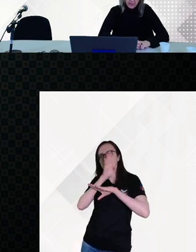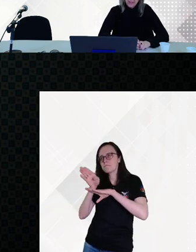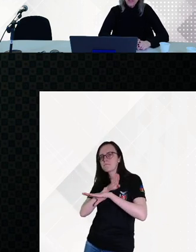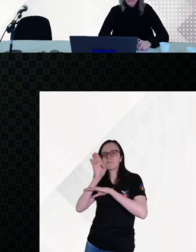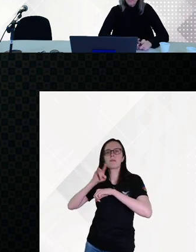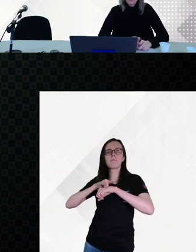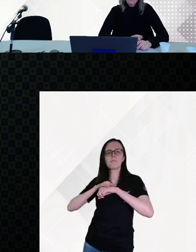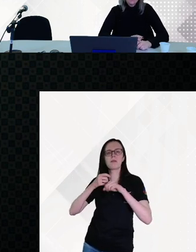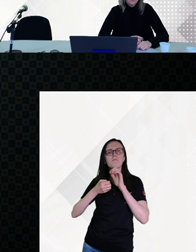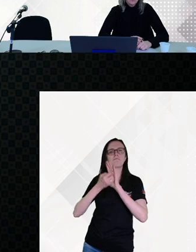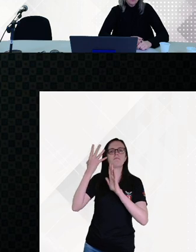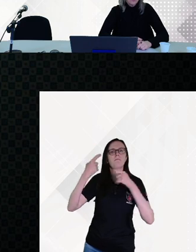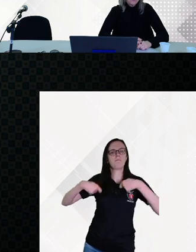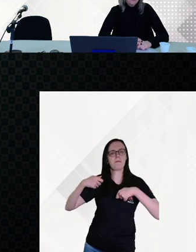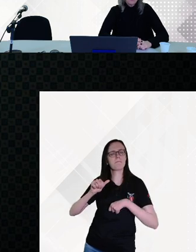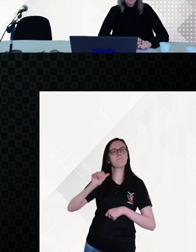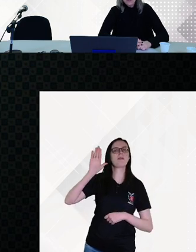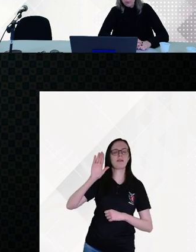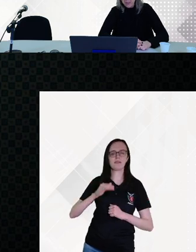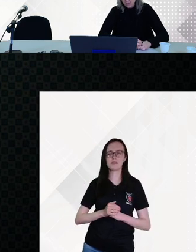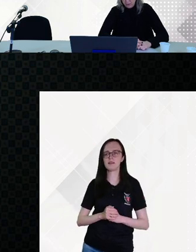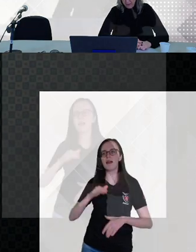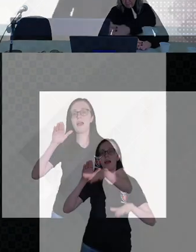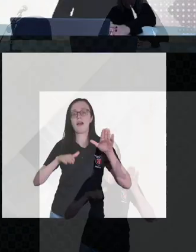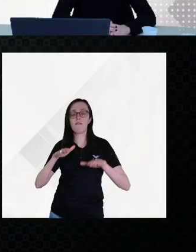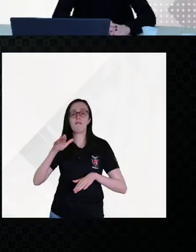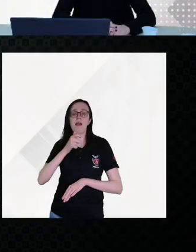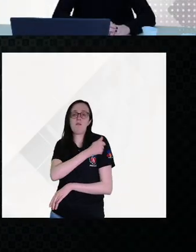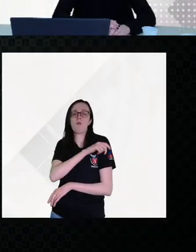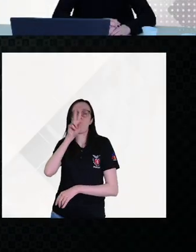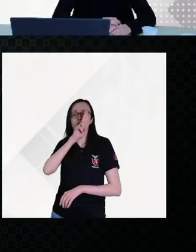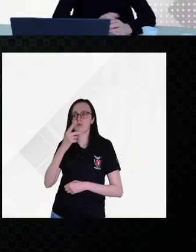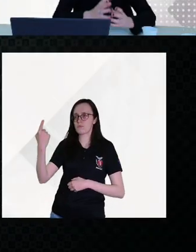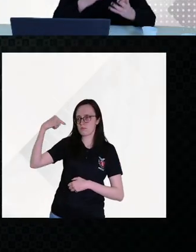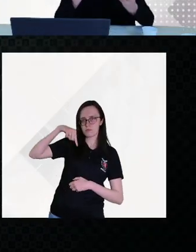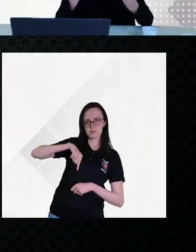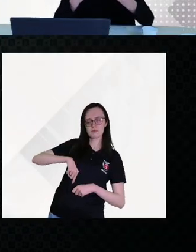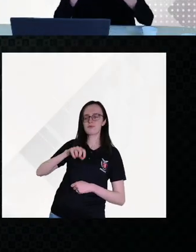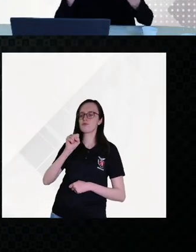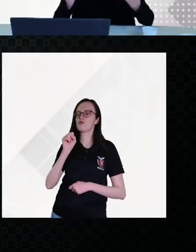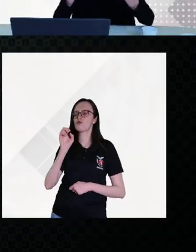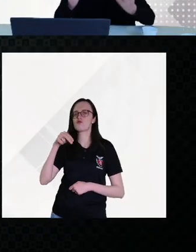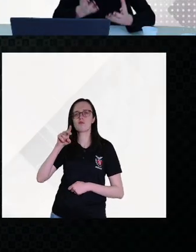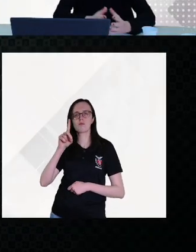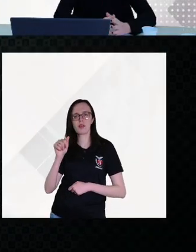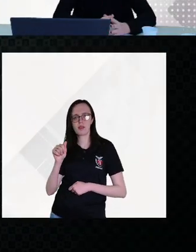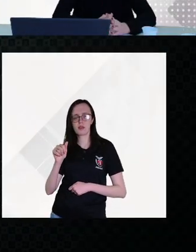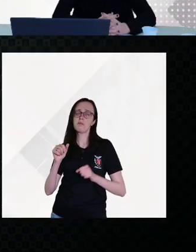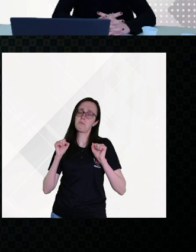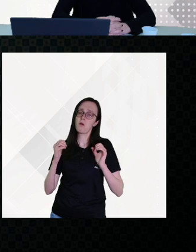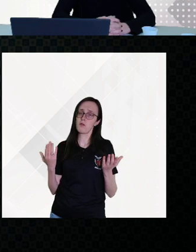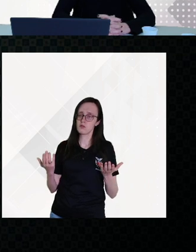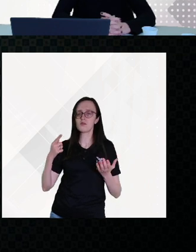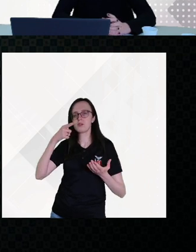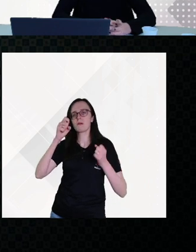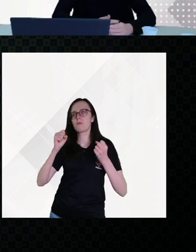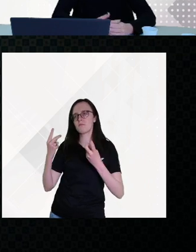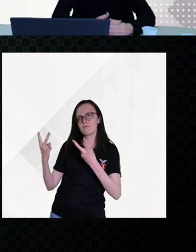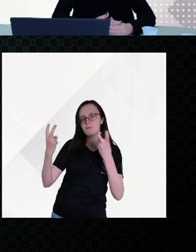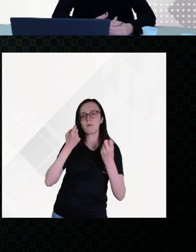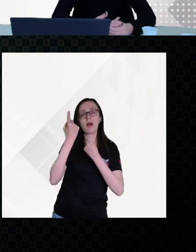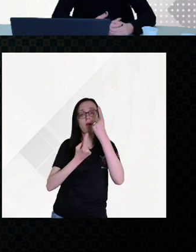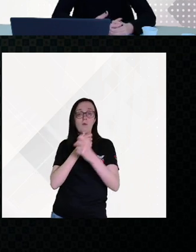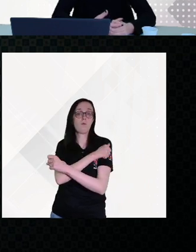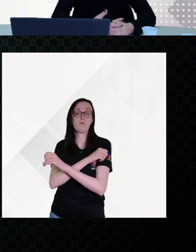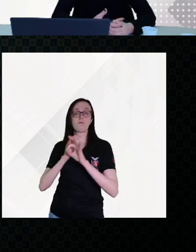tá? Aquele estudante, muitas vezes, que usa uma sonda, então, para a gente... Vocês podem estar reconhecendo alguns dos estudantes de